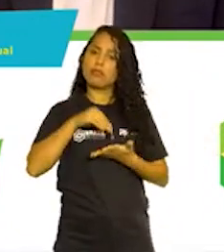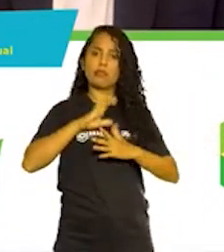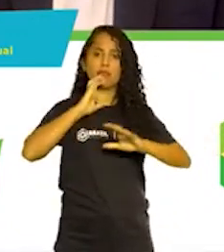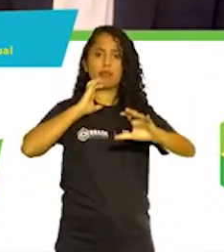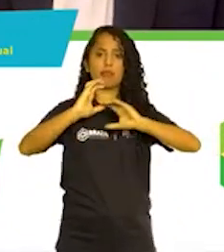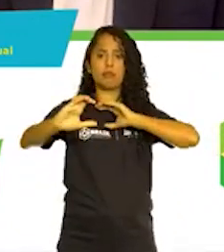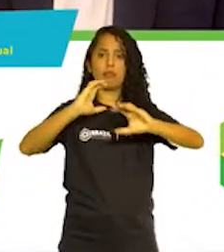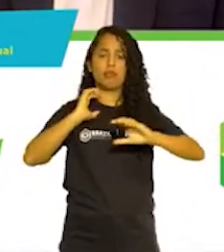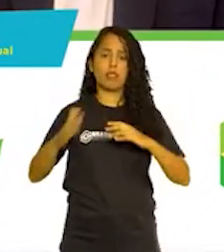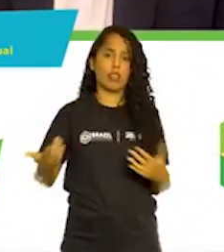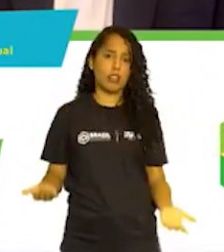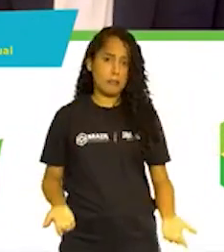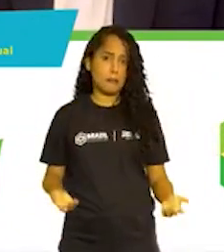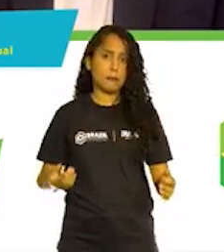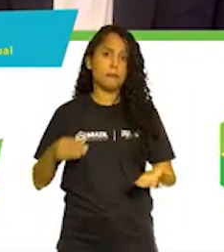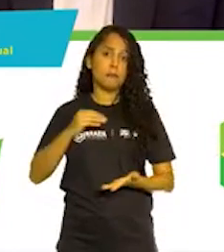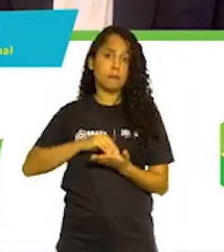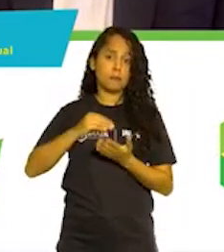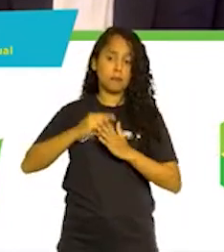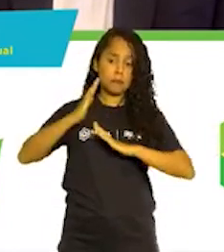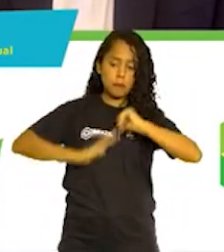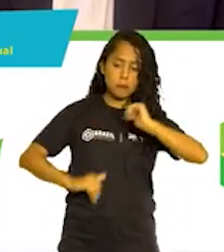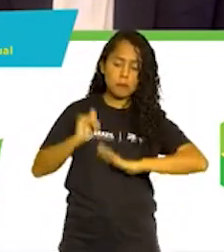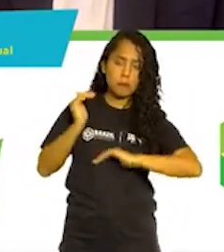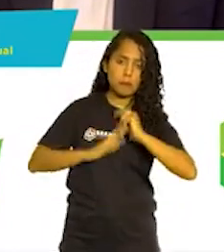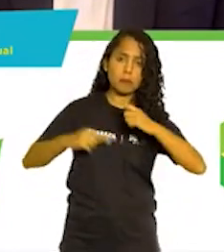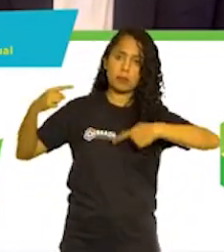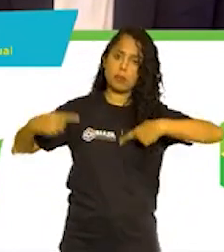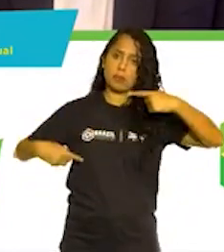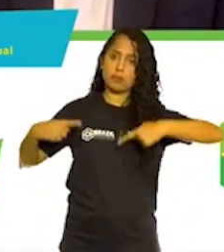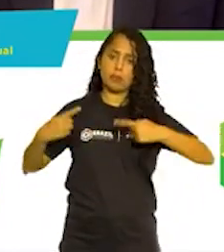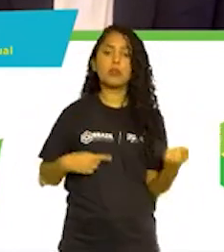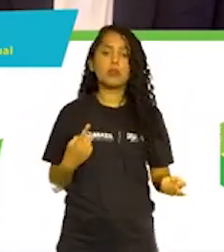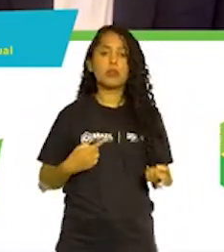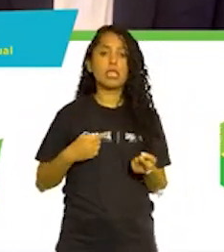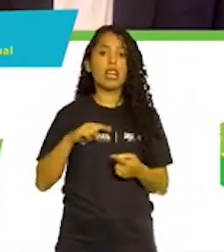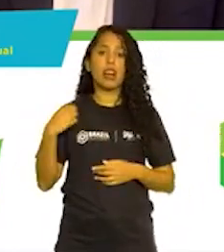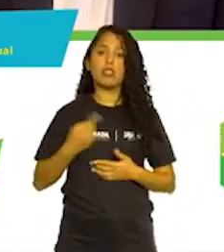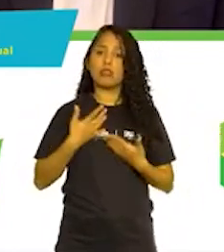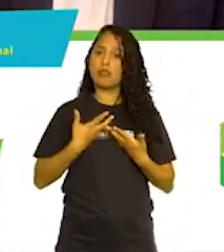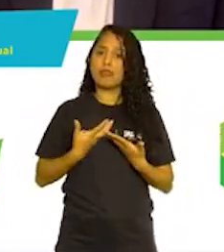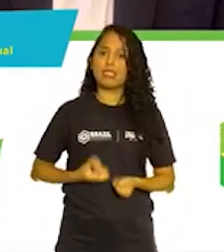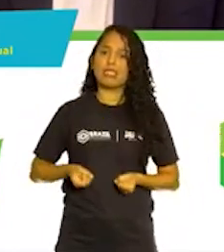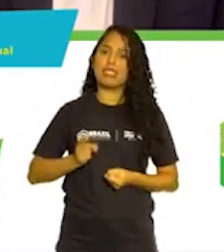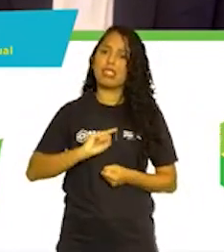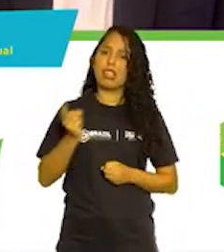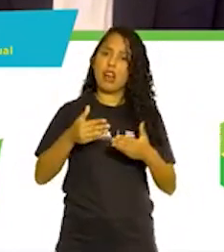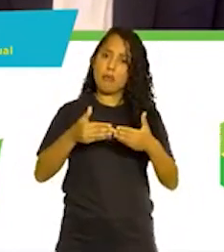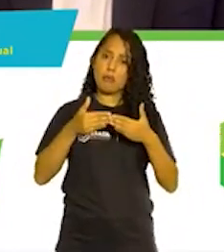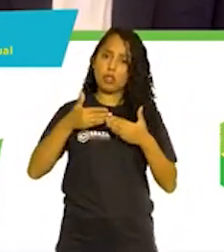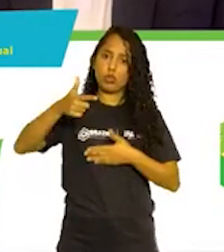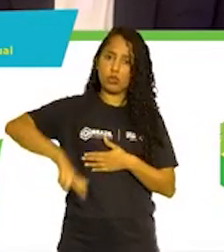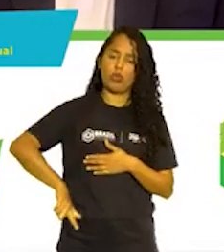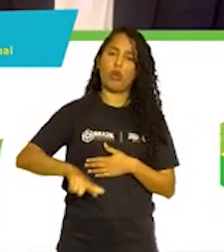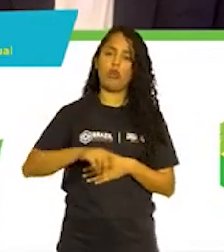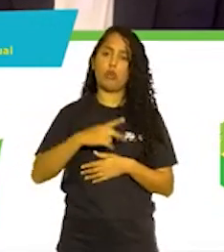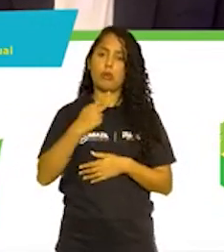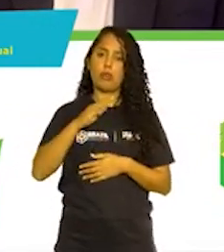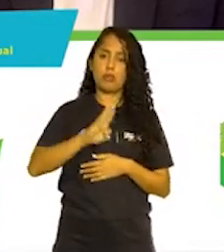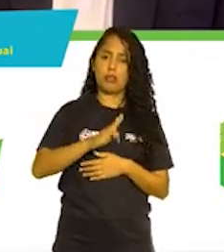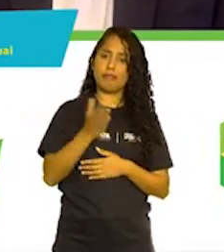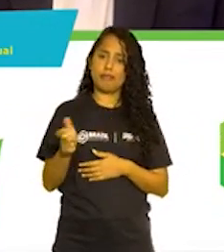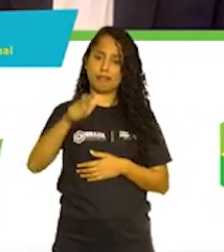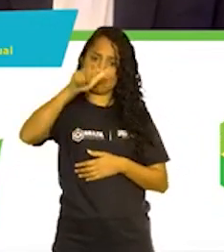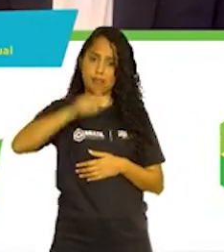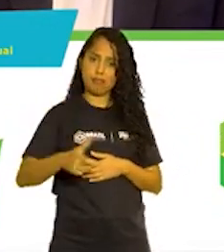grande, essa habilidade política que a gente não cansa de pedir, de novo insistindo. O PB trabalhou num governo que